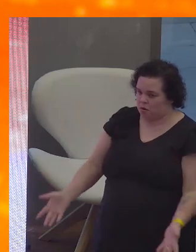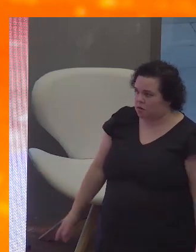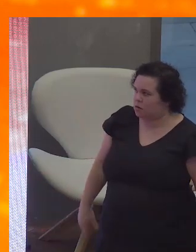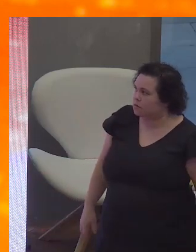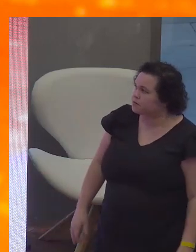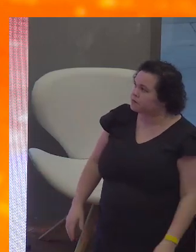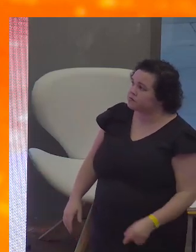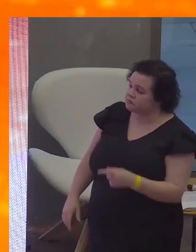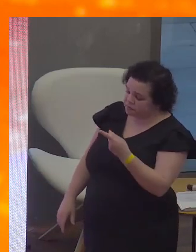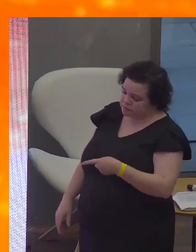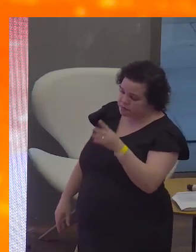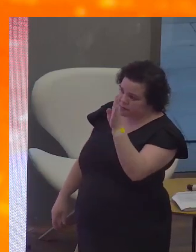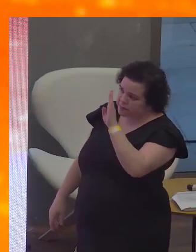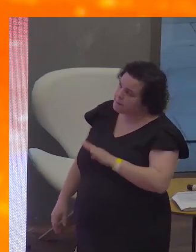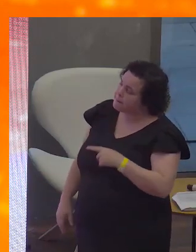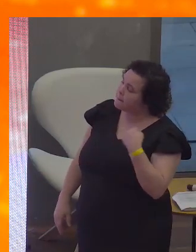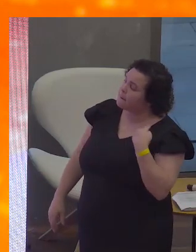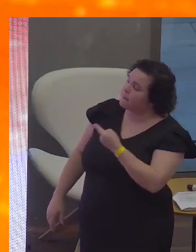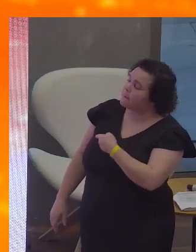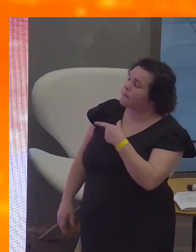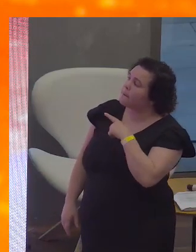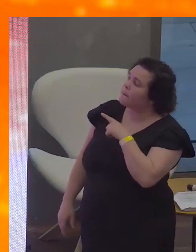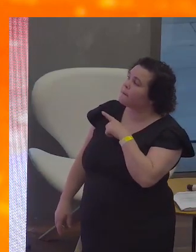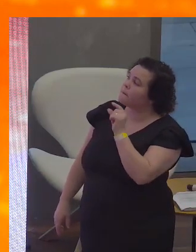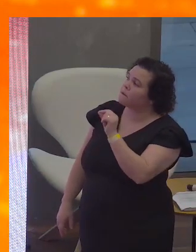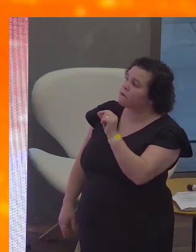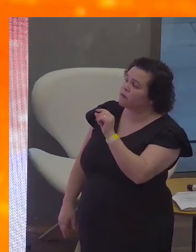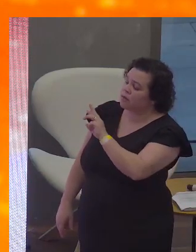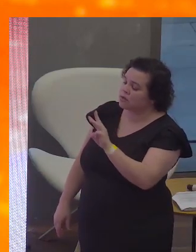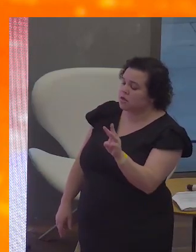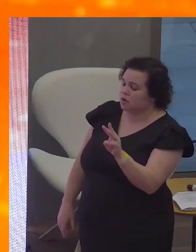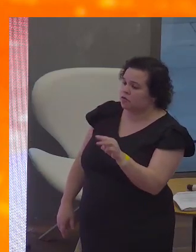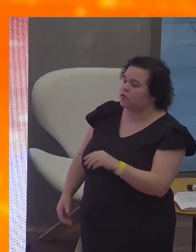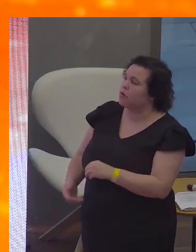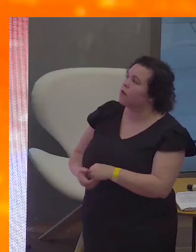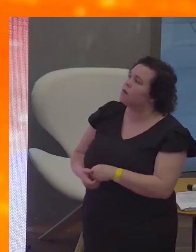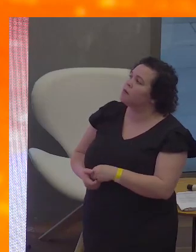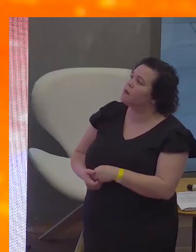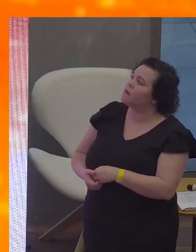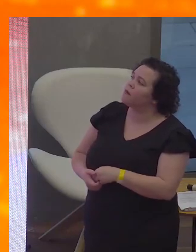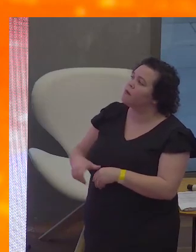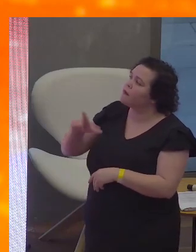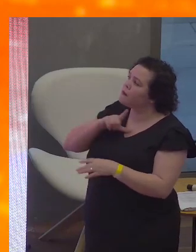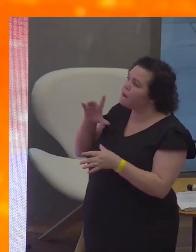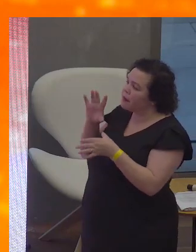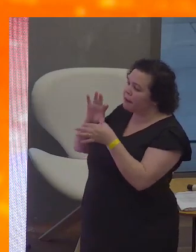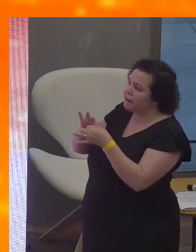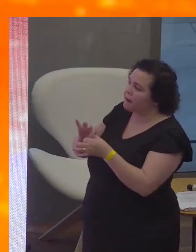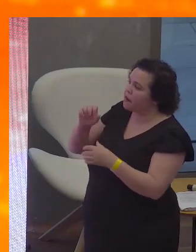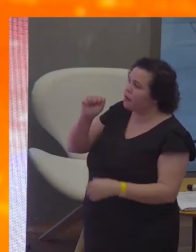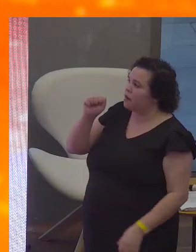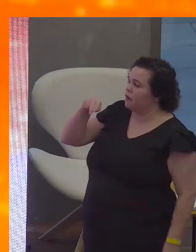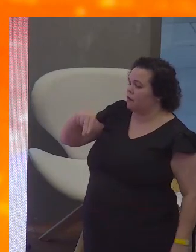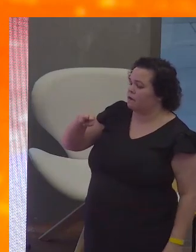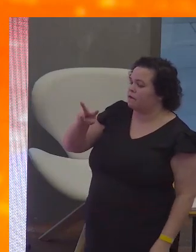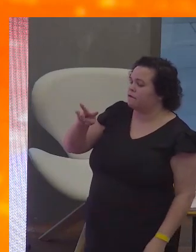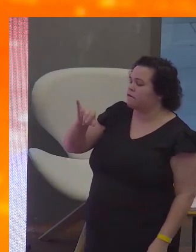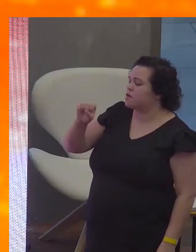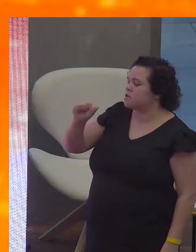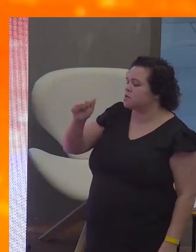E aqui no Brasil, o que a gente tem? A gente tem um site, né, que faz um link direto com a Anvisa, para entender quais são